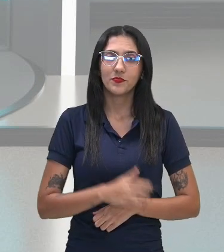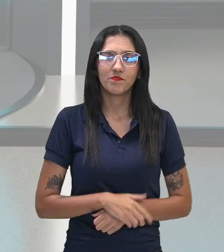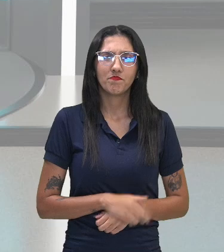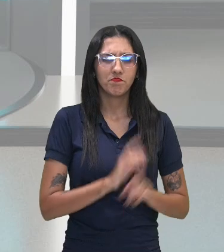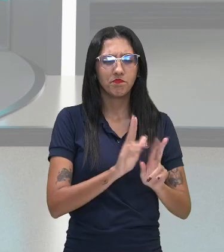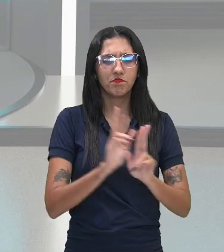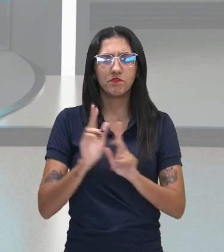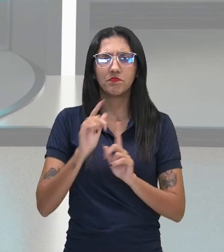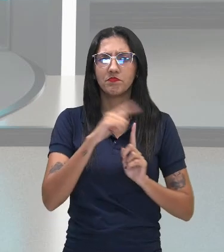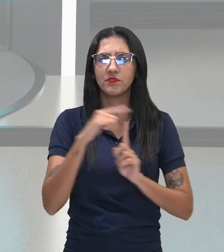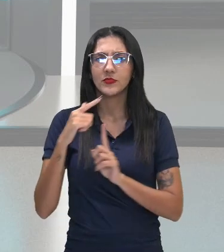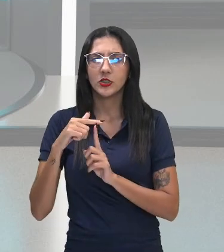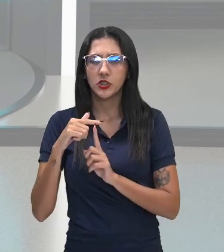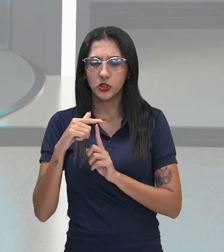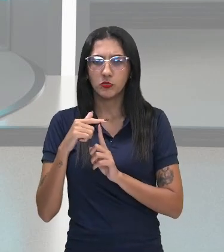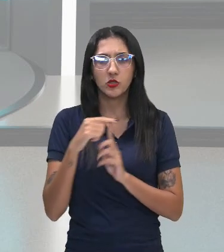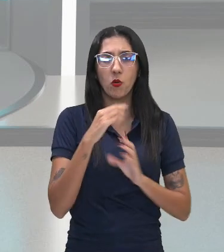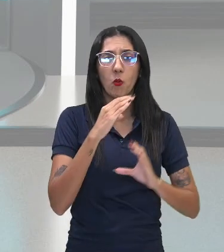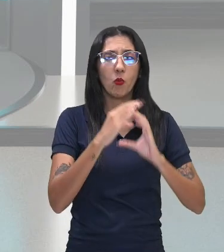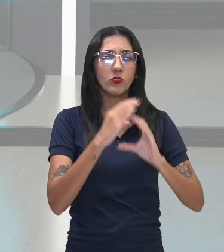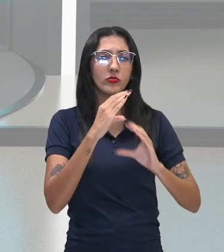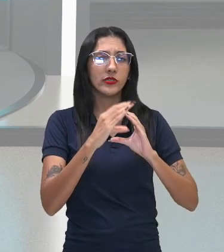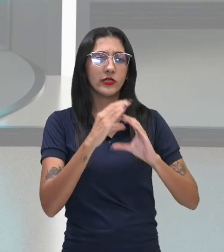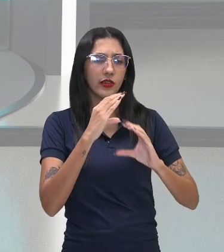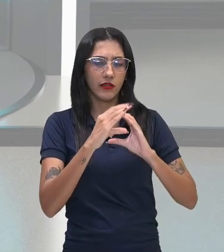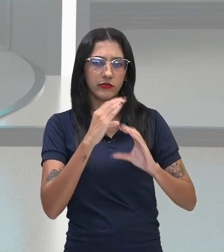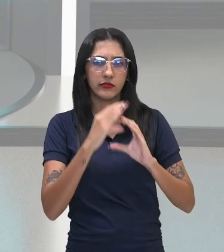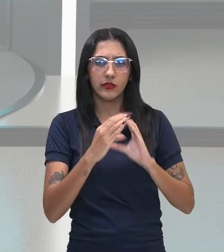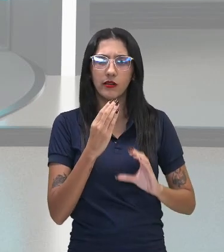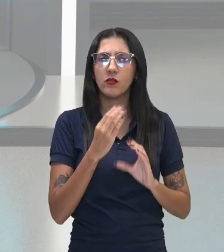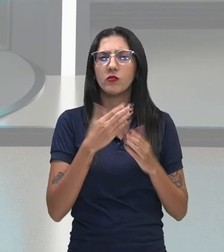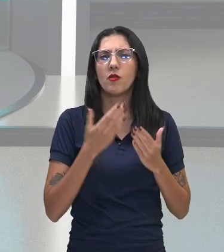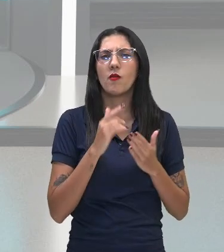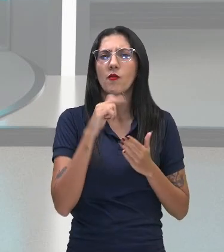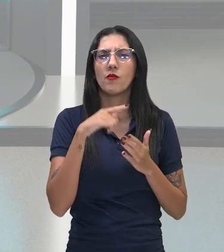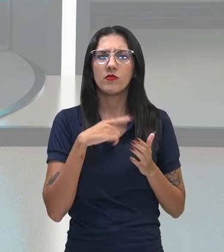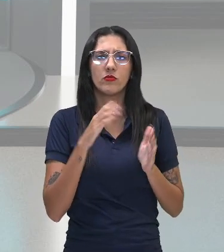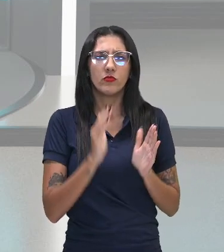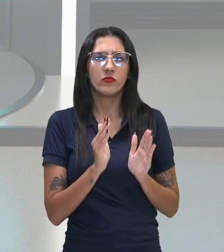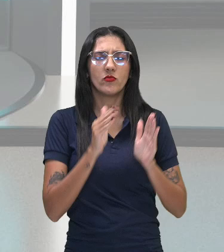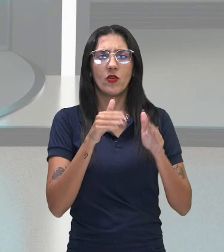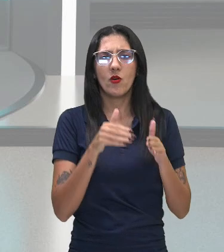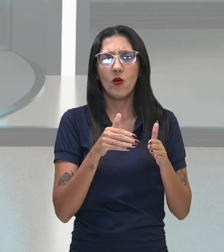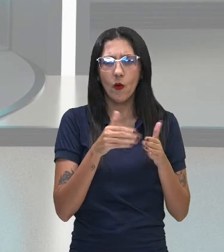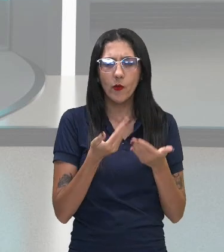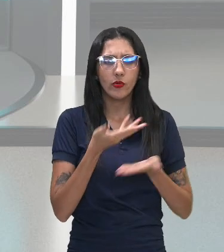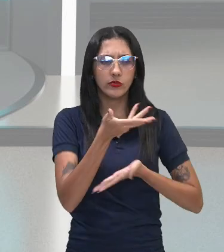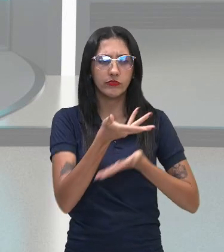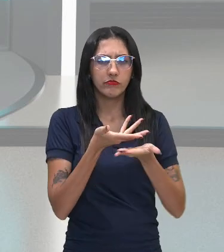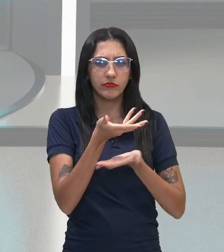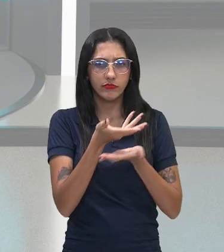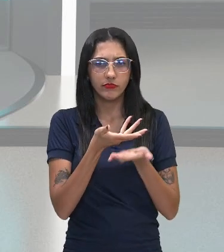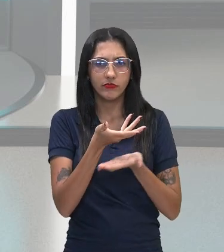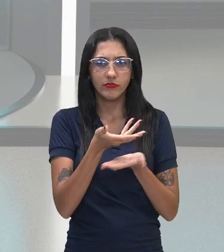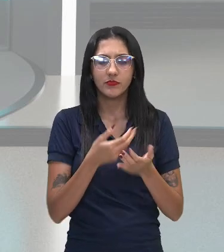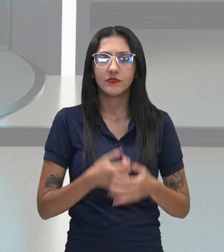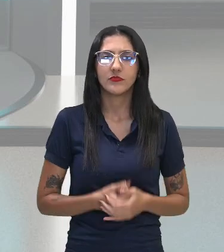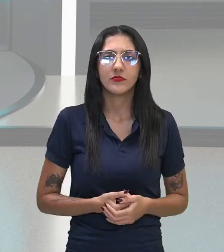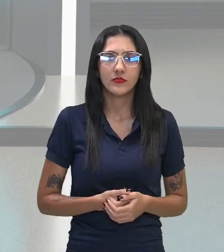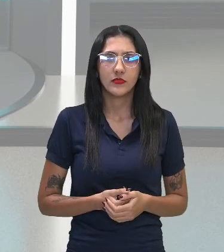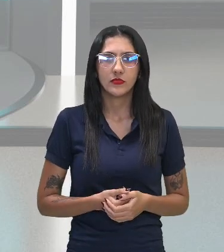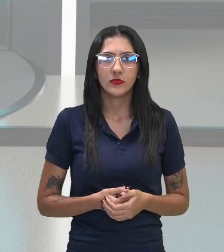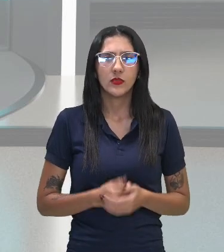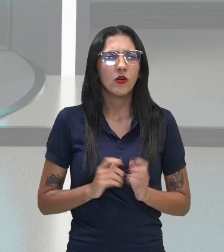de discursos, diferentes tipos de abordagens e de interações sociais. O que são